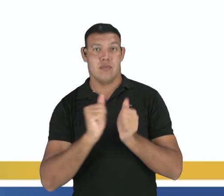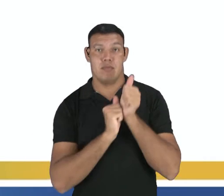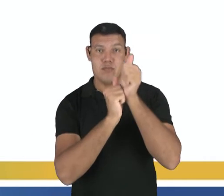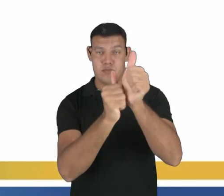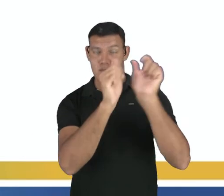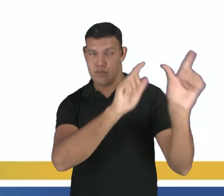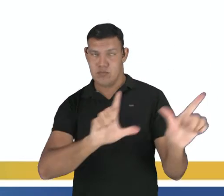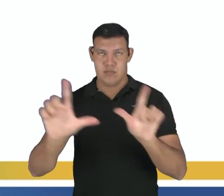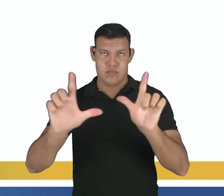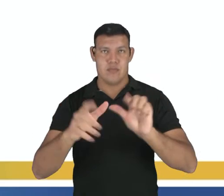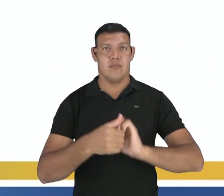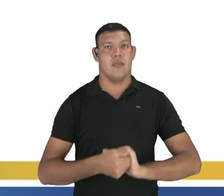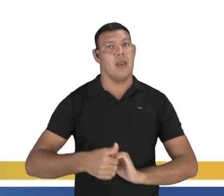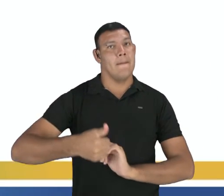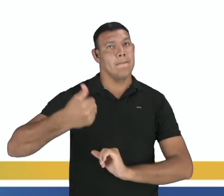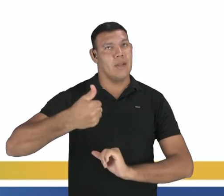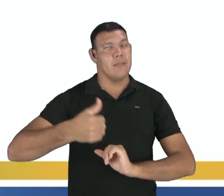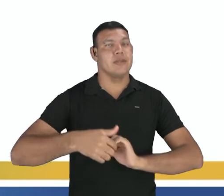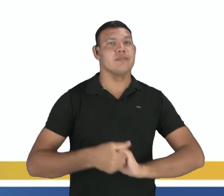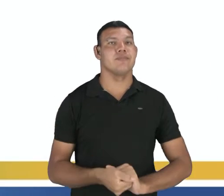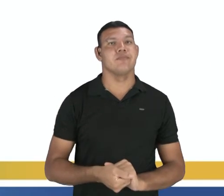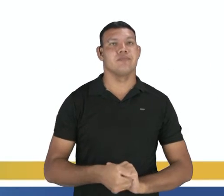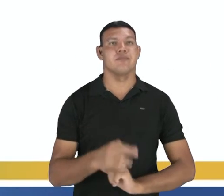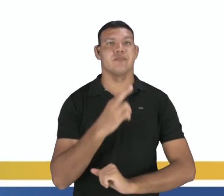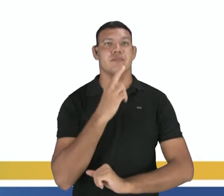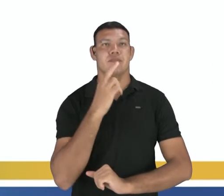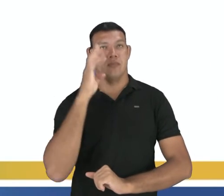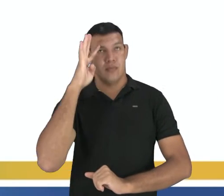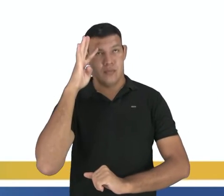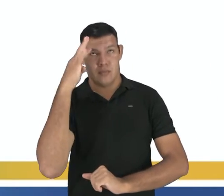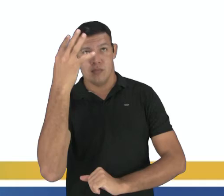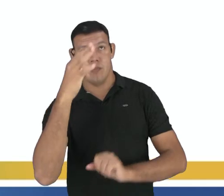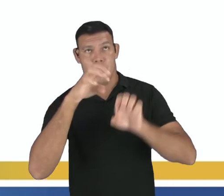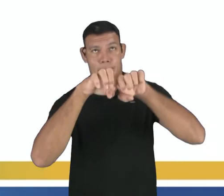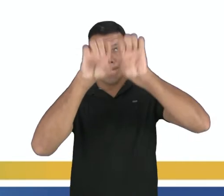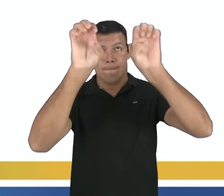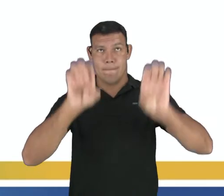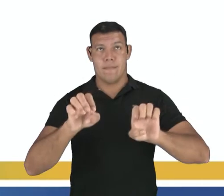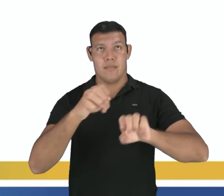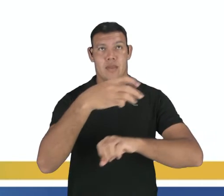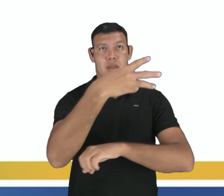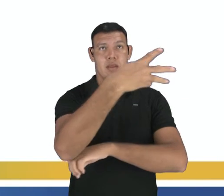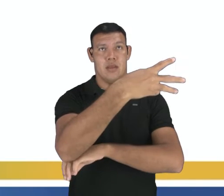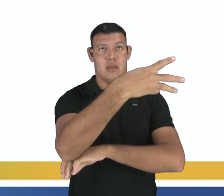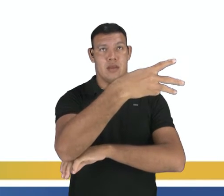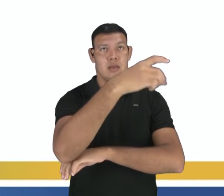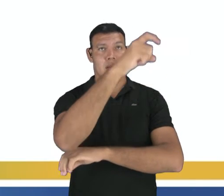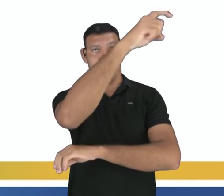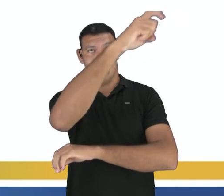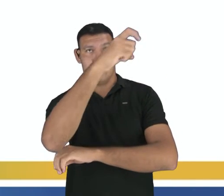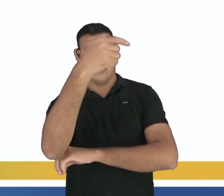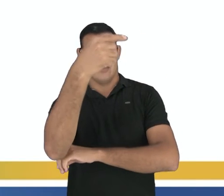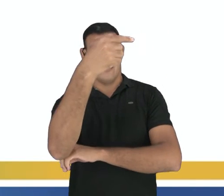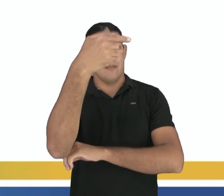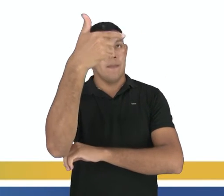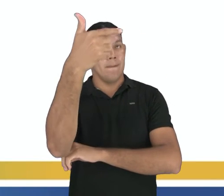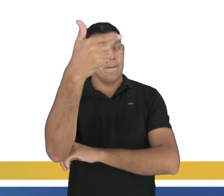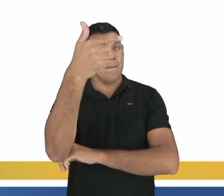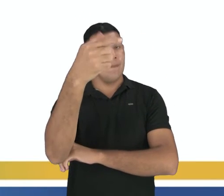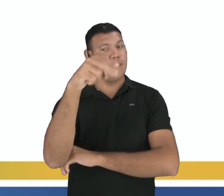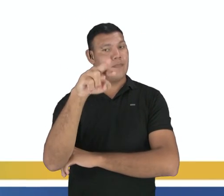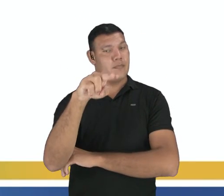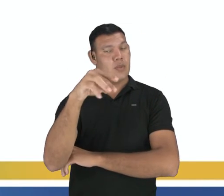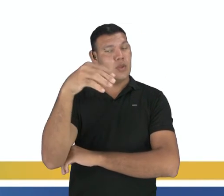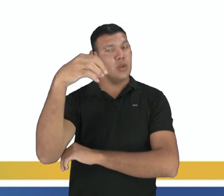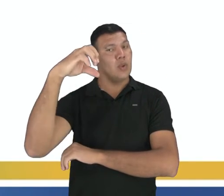primeiro exercitando. Resolvam a equação 3 elevado a x menos 2 igual